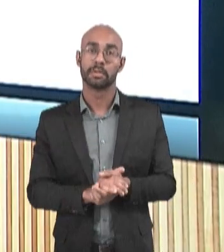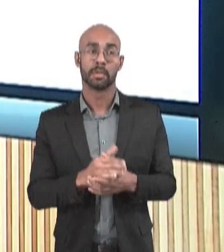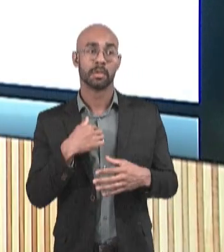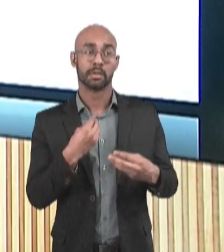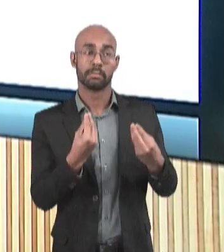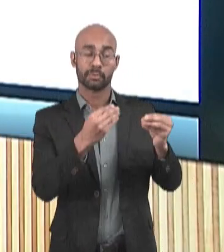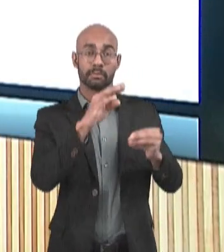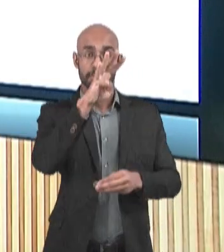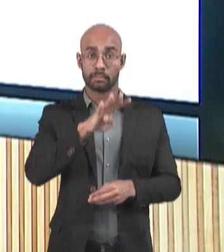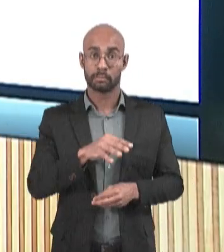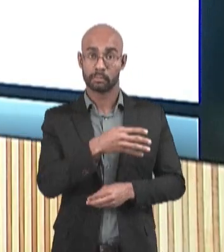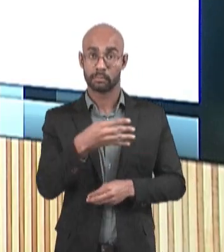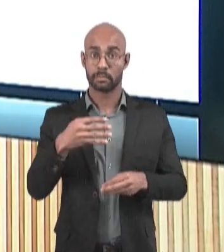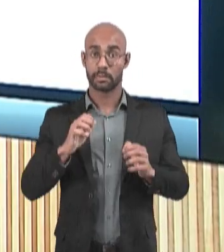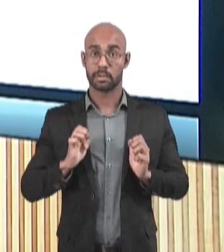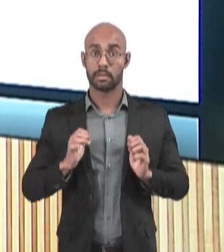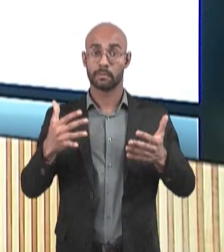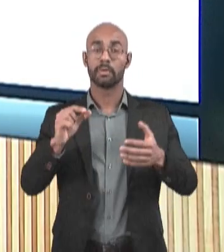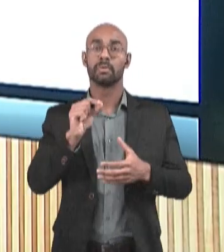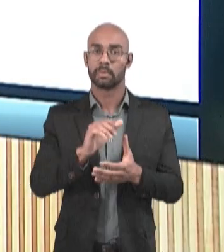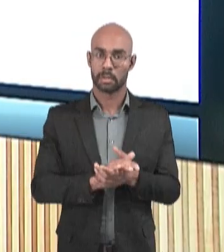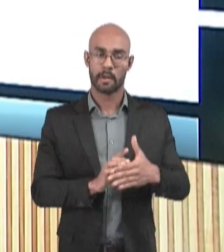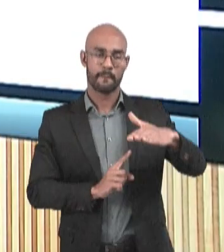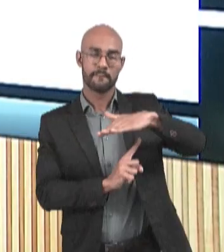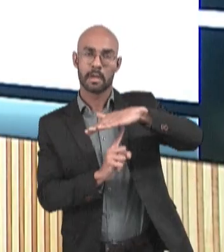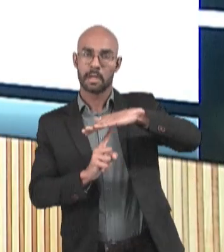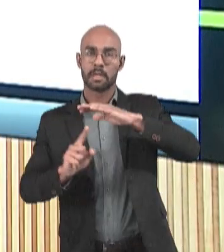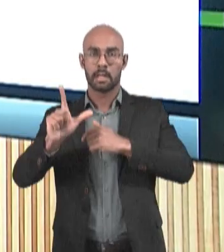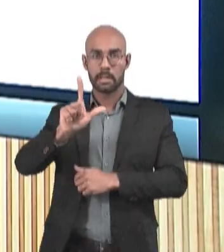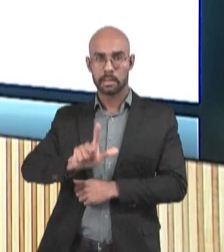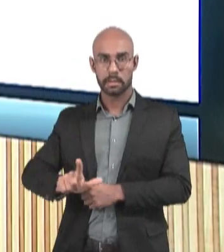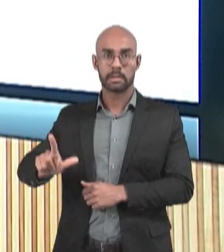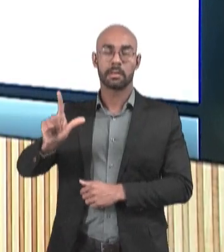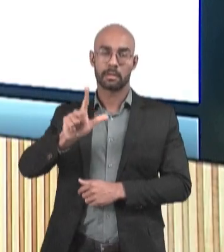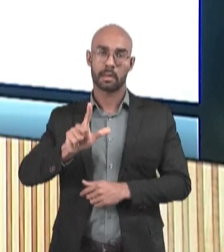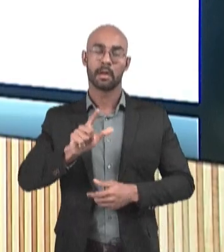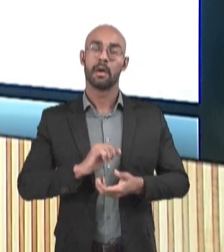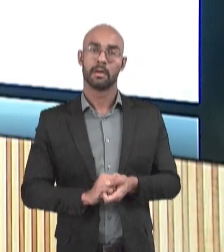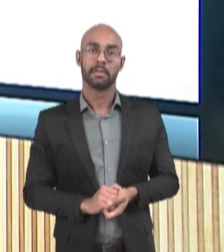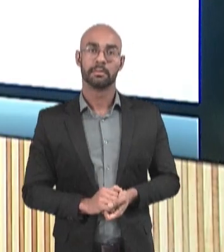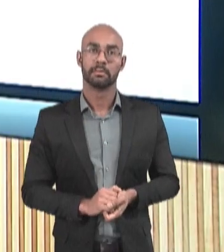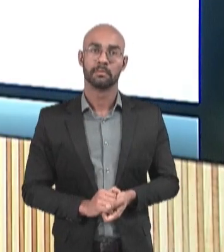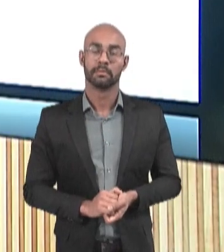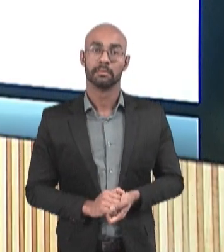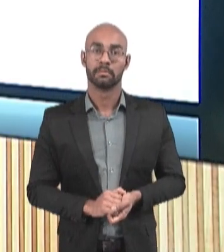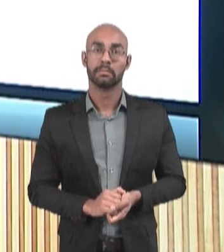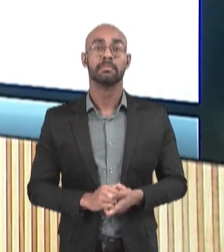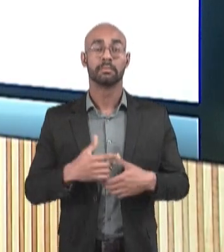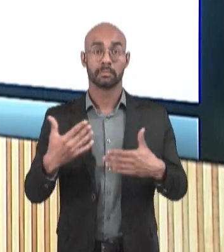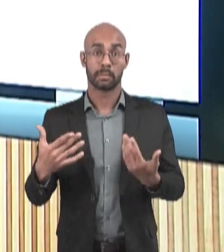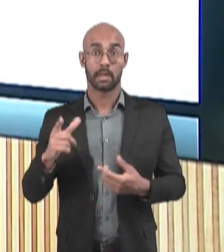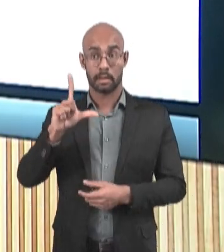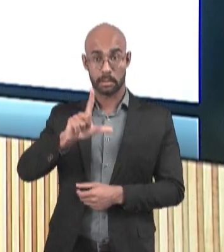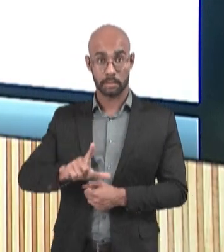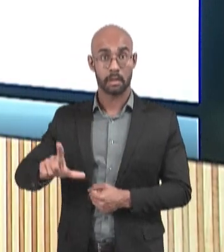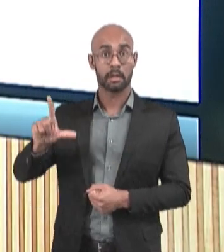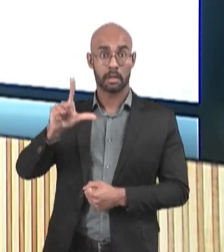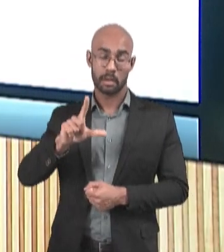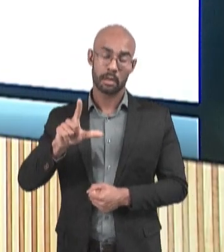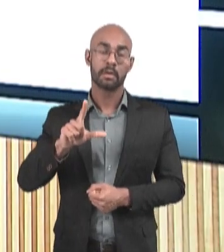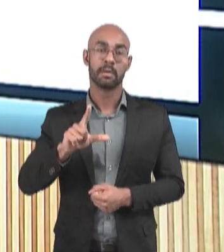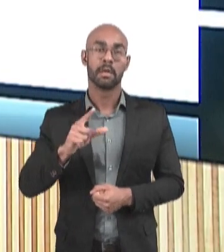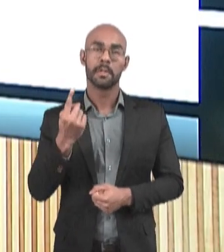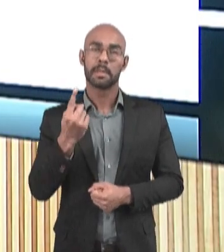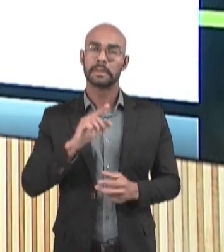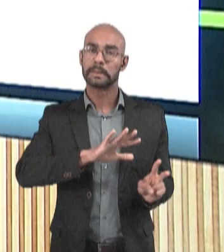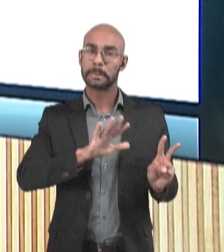no calendário oficial de eventos de Mato Grosso do Sul a Feira Literária de Mato Grosso do Sul, a Feira Literária na